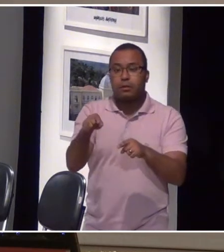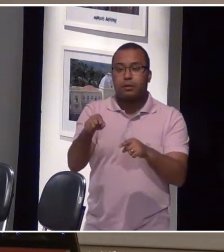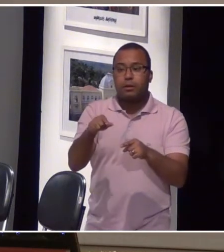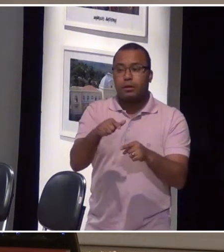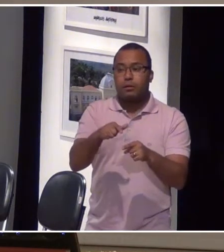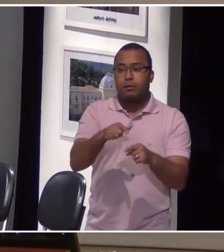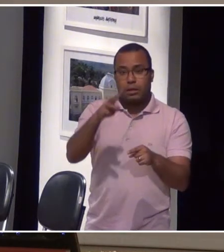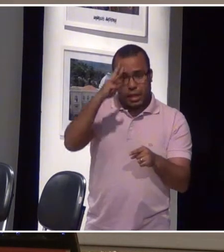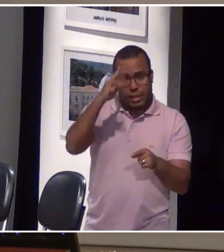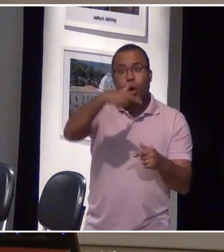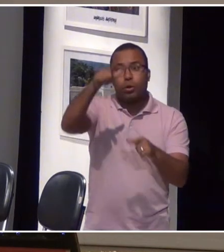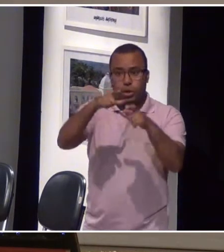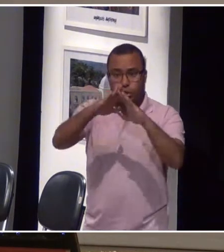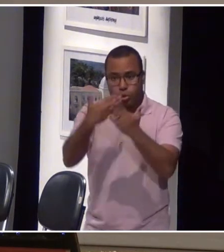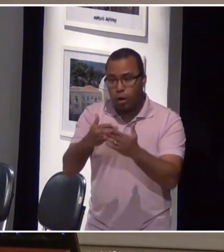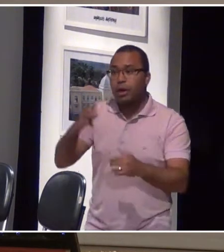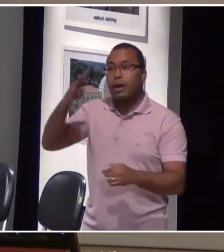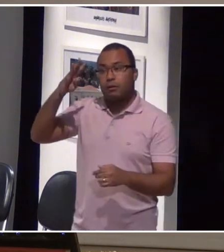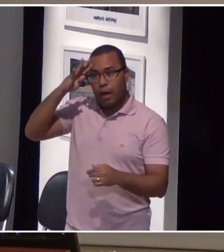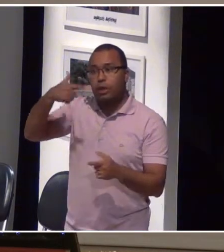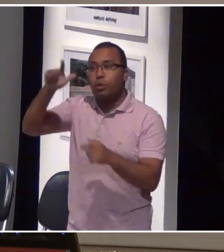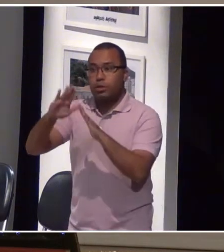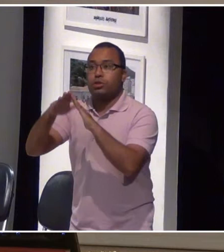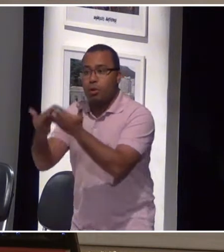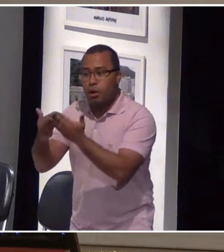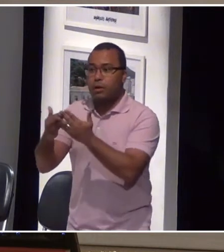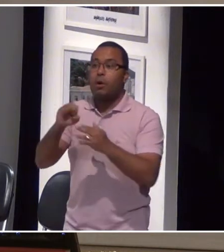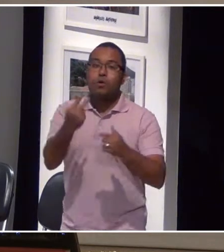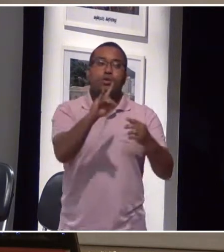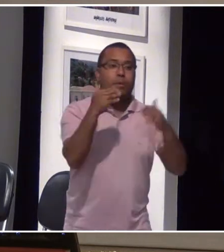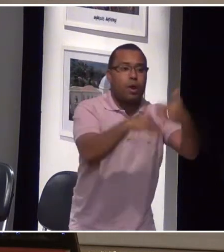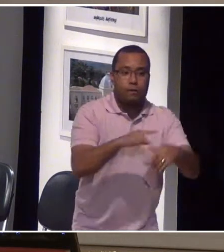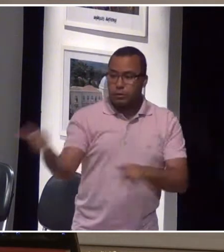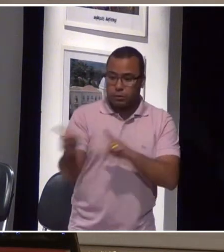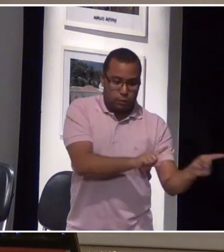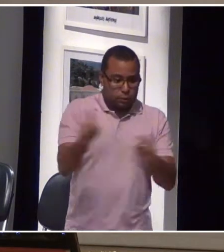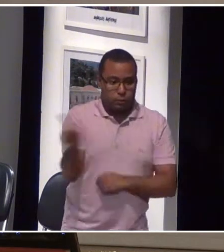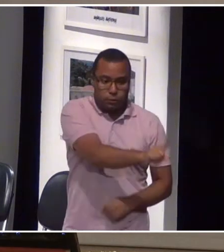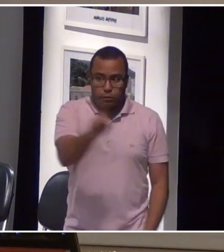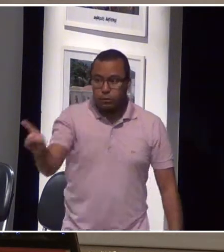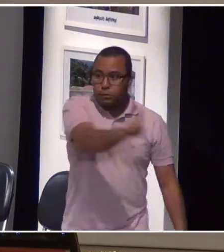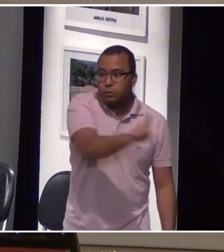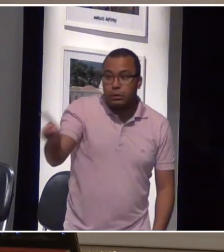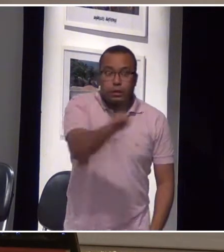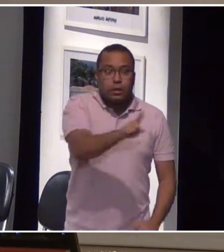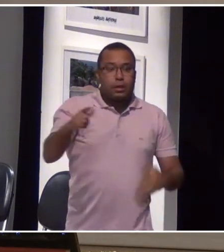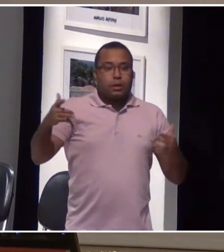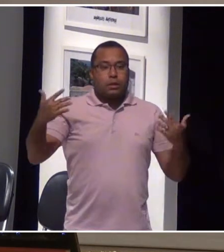ela estava numa escola, na terça ela estava noutra, na quarta em outra, ou ela ia em dia de provas, ou seja,